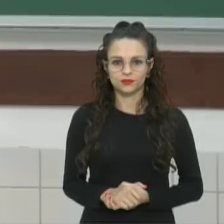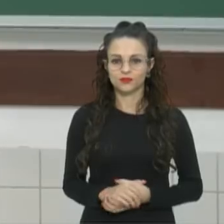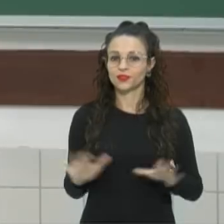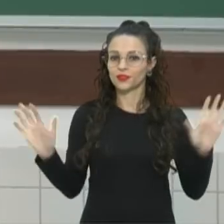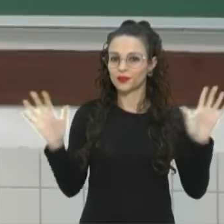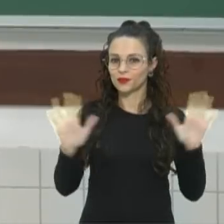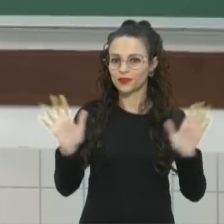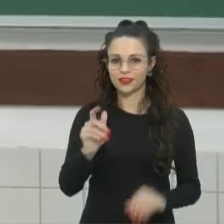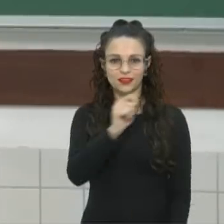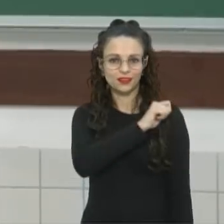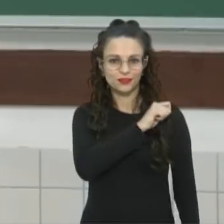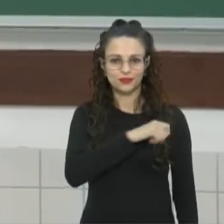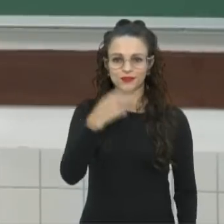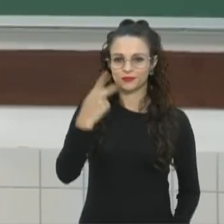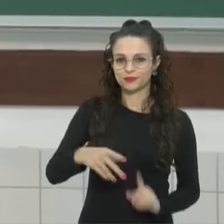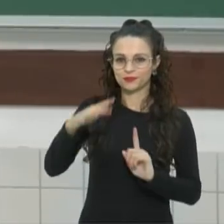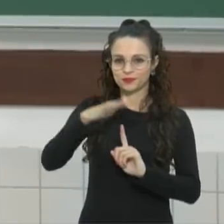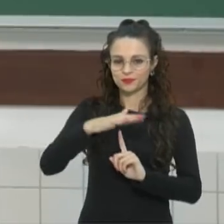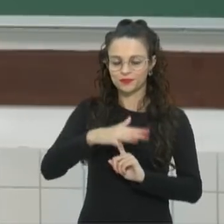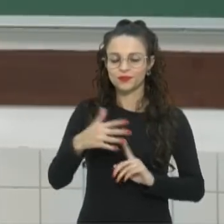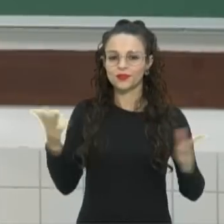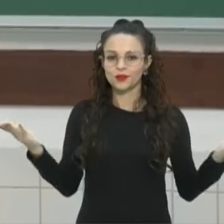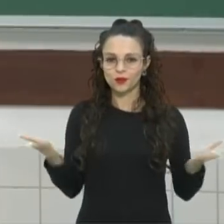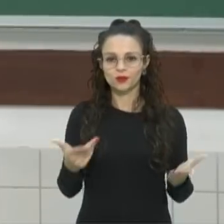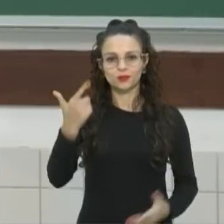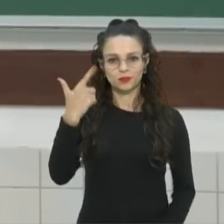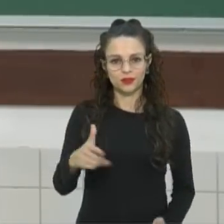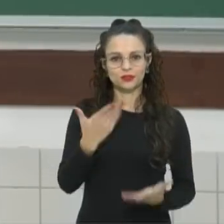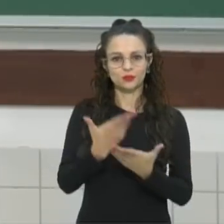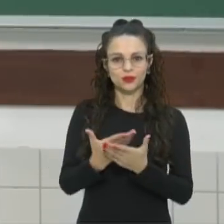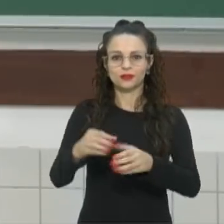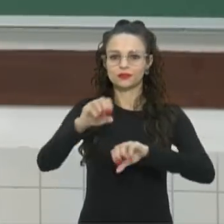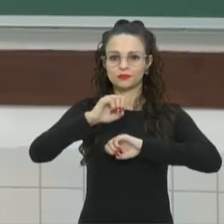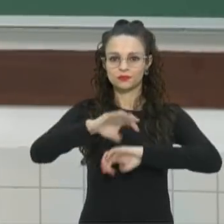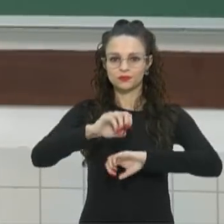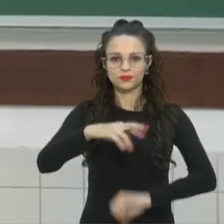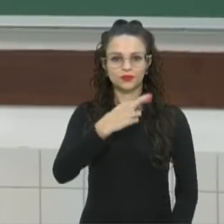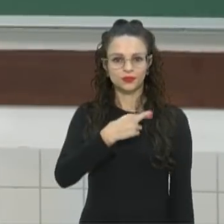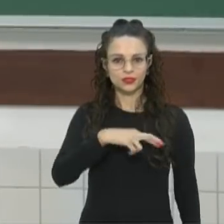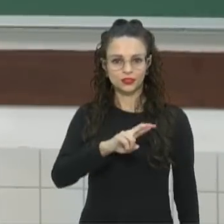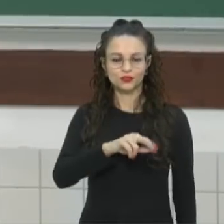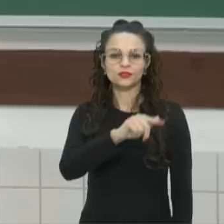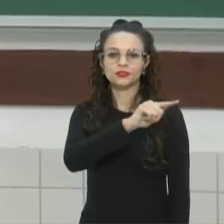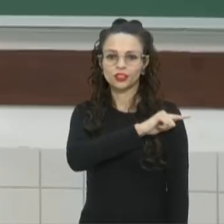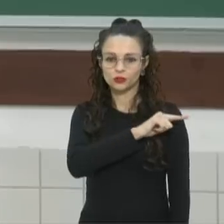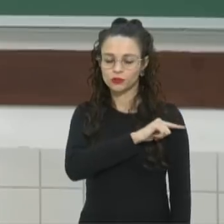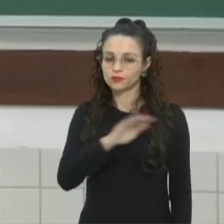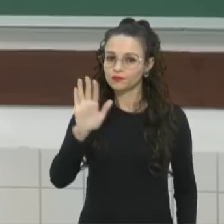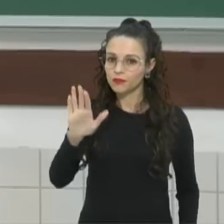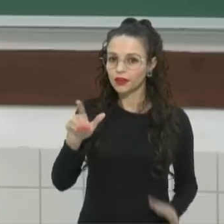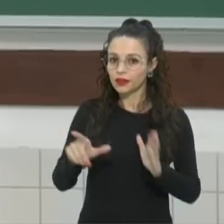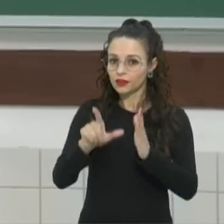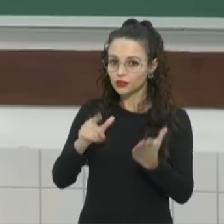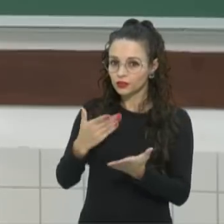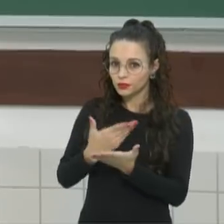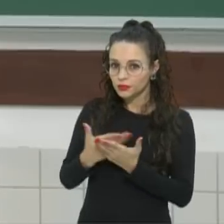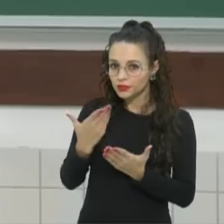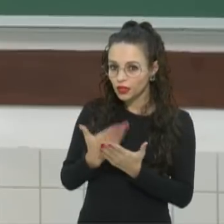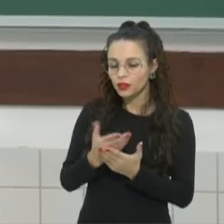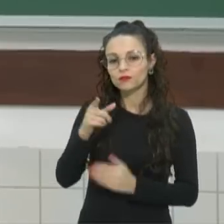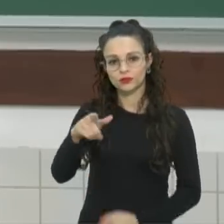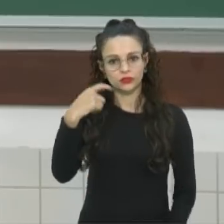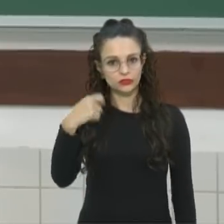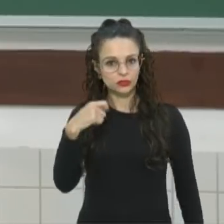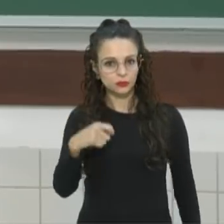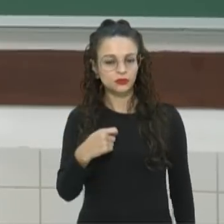Olá, estudantes do Paraná! Hoje faremos mais uma aula de ensino religioso do 7º ano. Antes de vocês começarem a aula, não deixem de